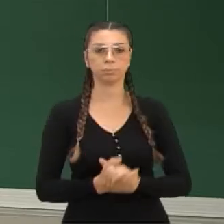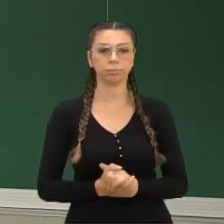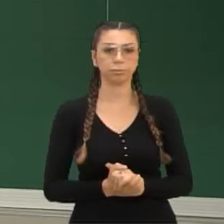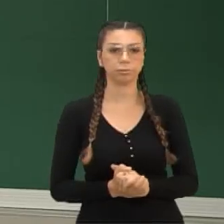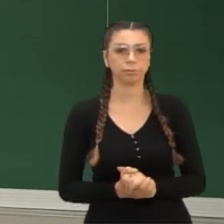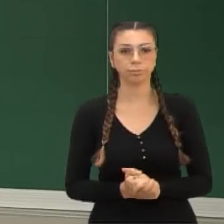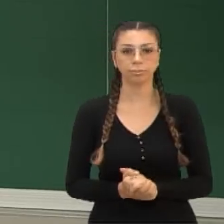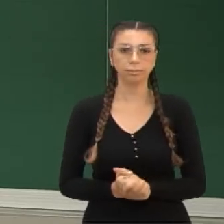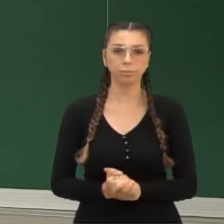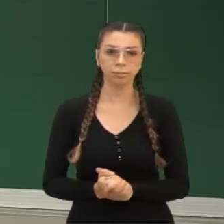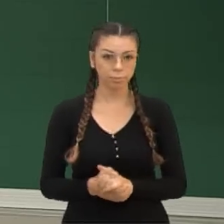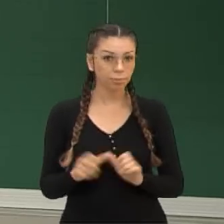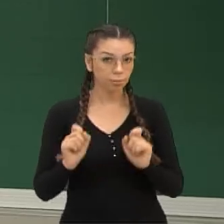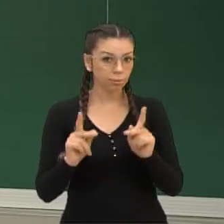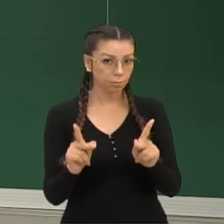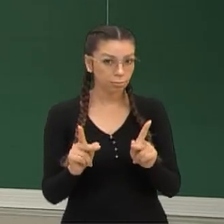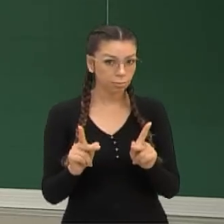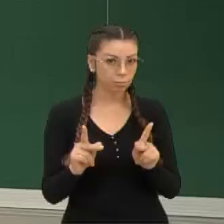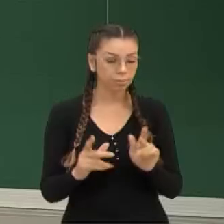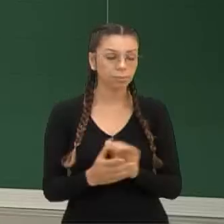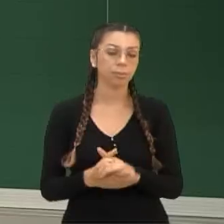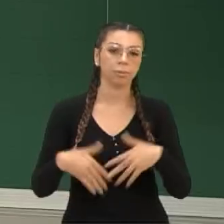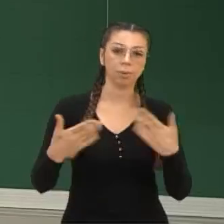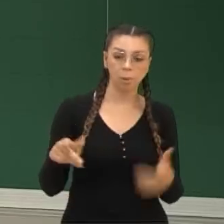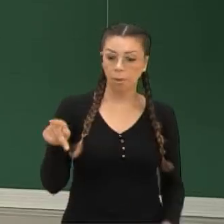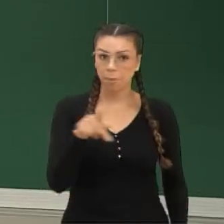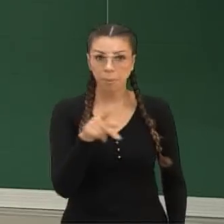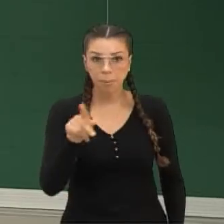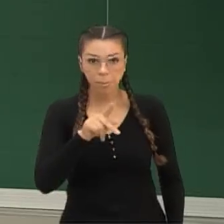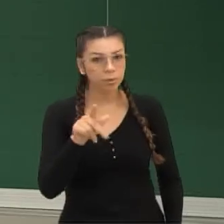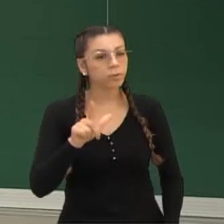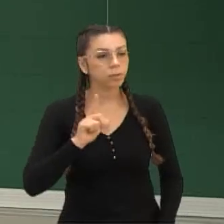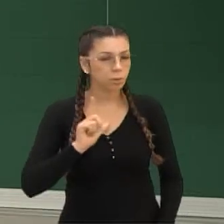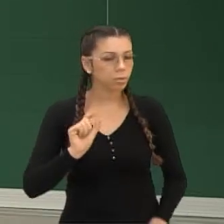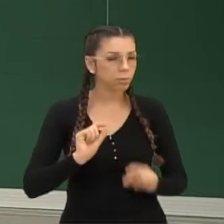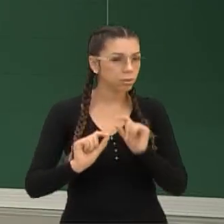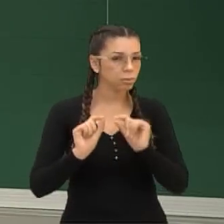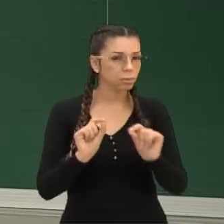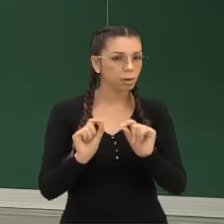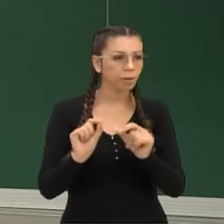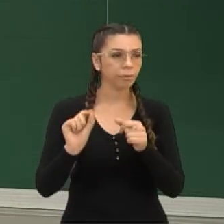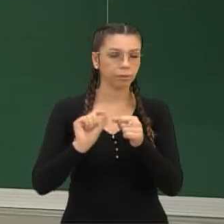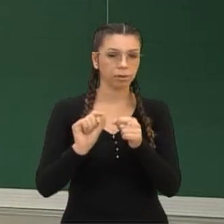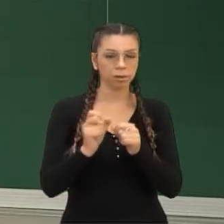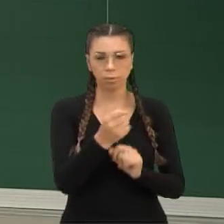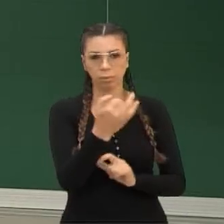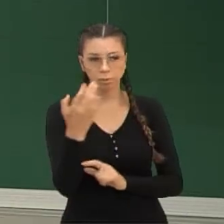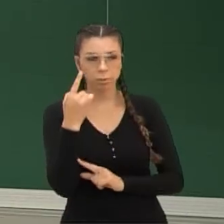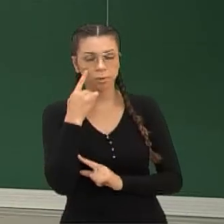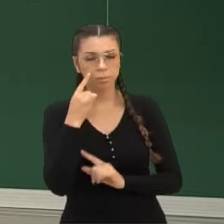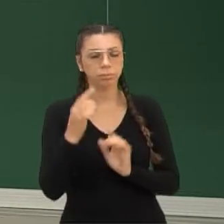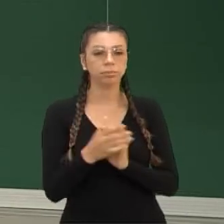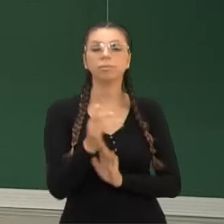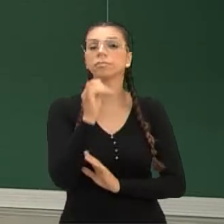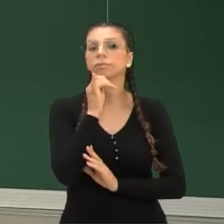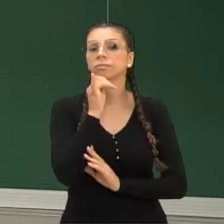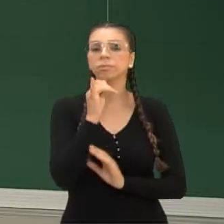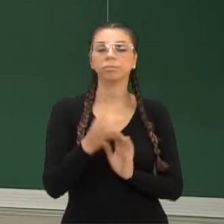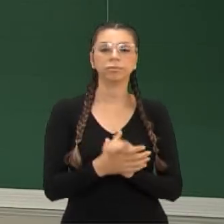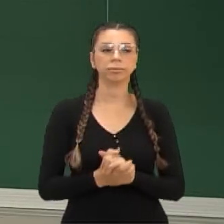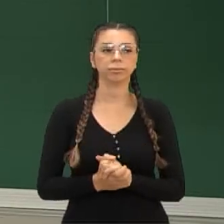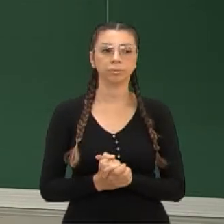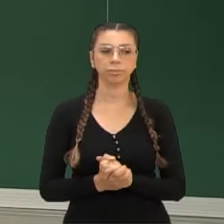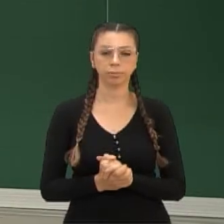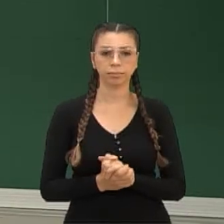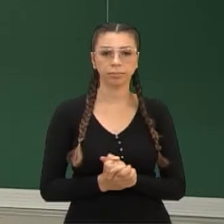vertical. Tudo bem? A professora já vai adiantar algumas coisinhas aqui para vocês, tá? Que é, por exemplo, o